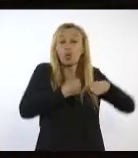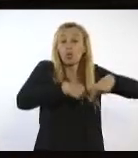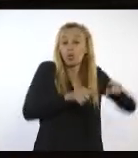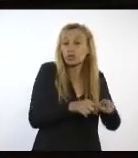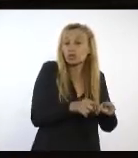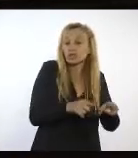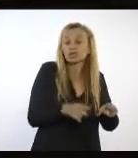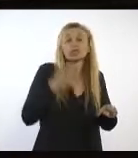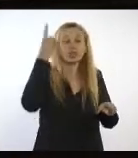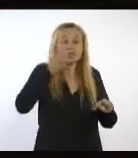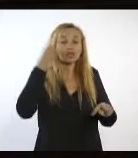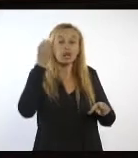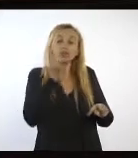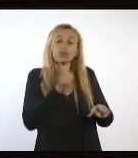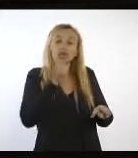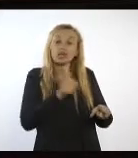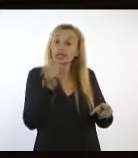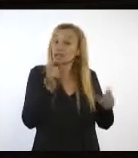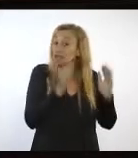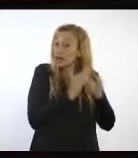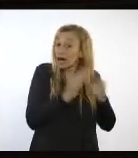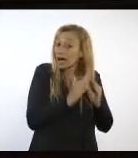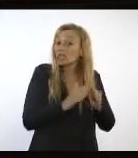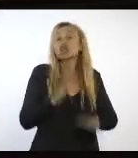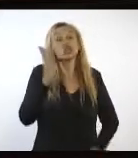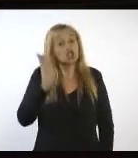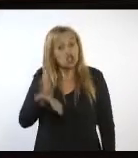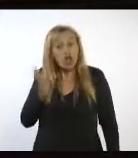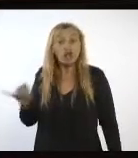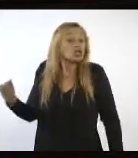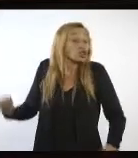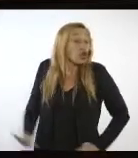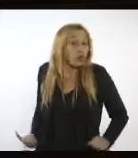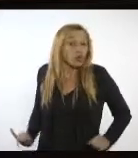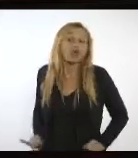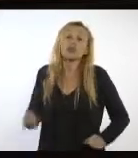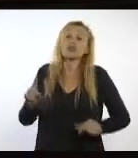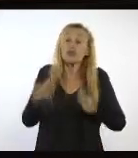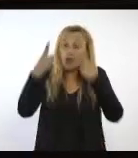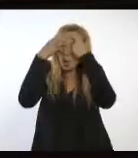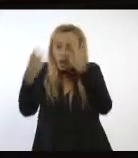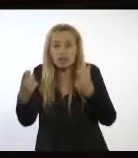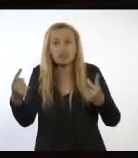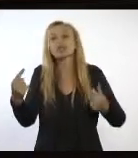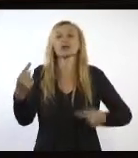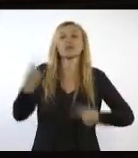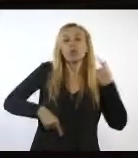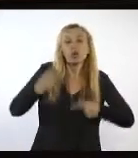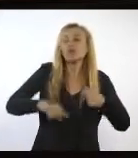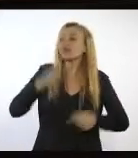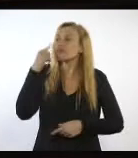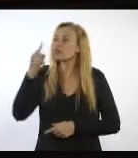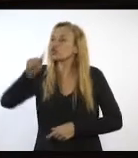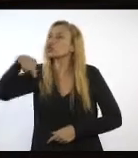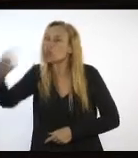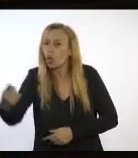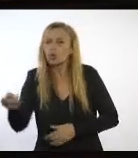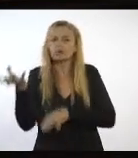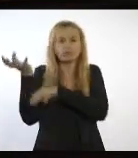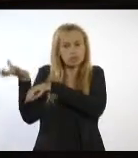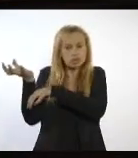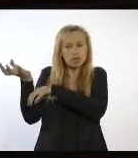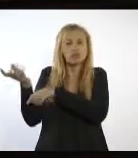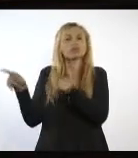nessa casa? Eu já sofri violência política. Nós vemos em outros parlamentos, no Congresso